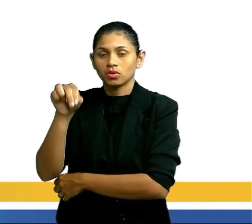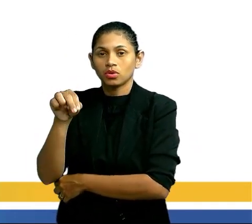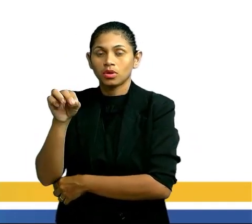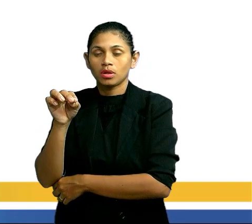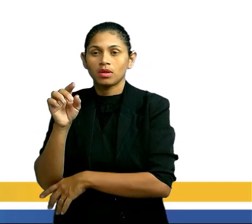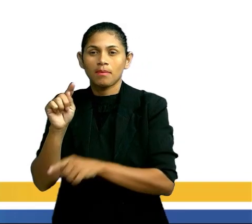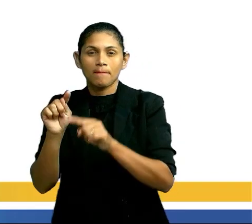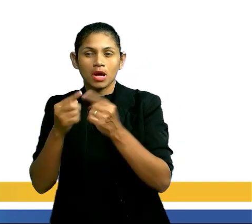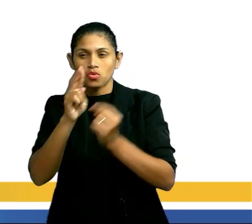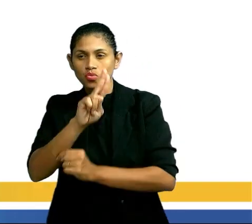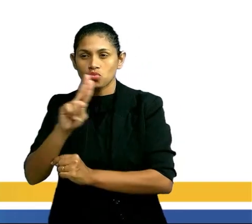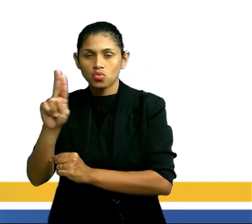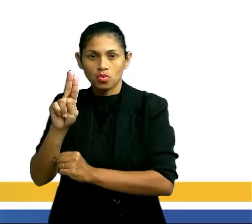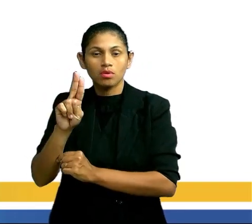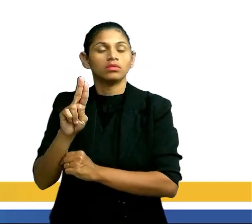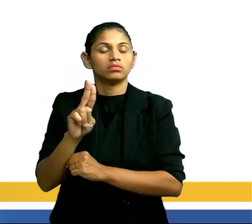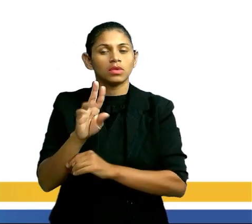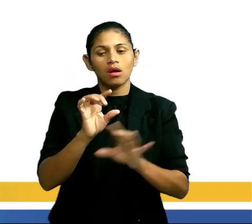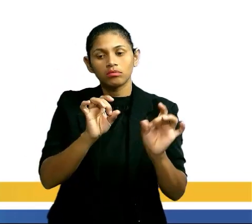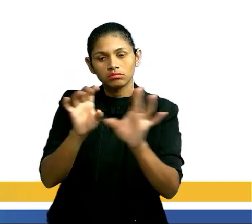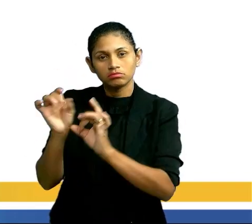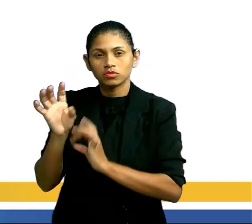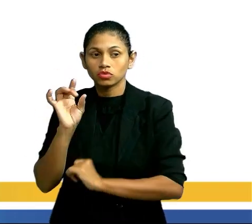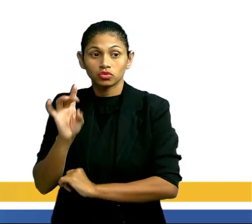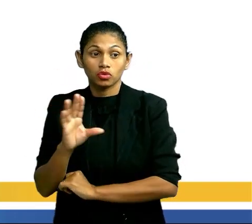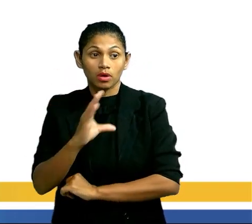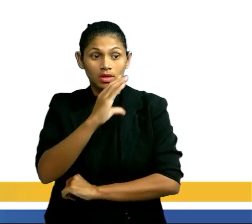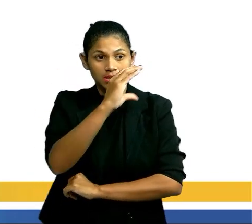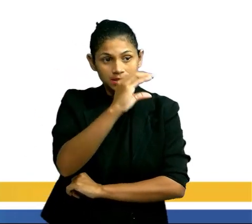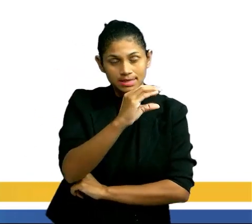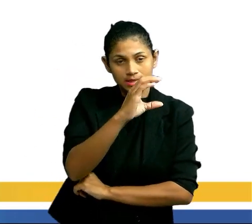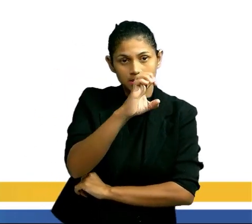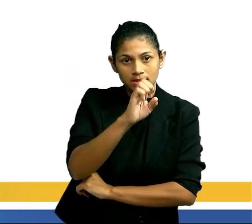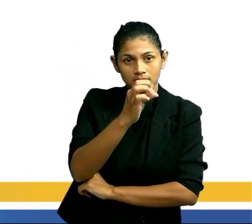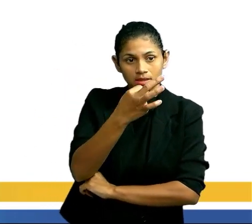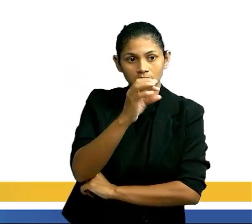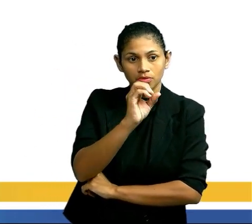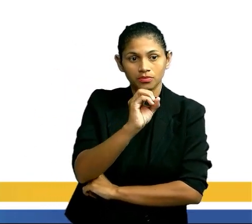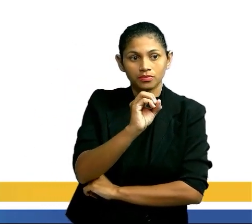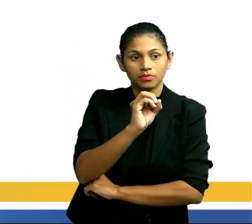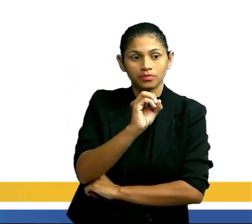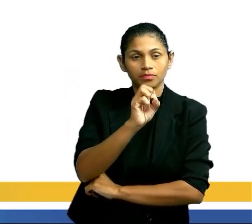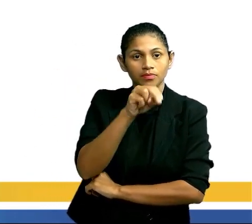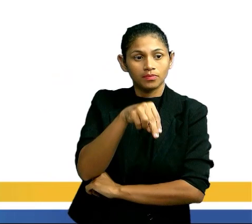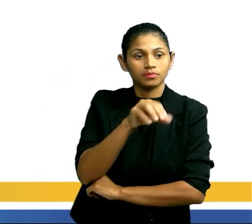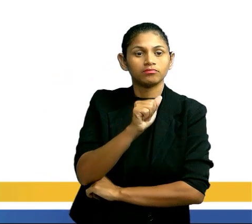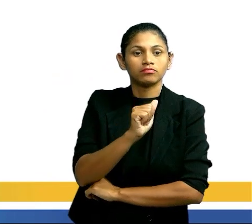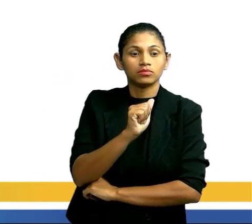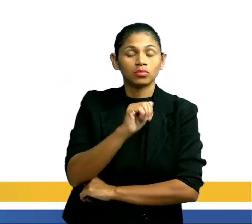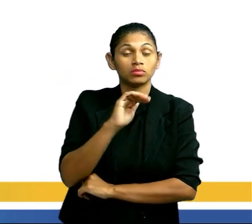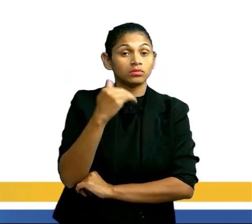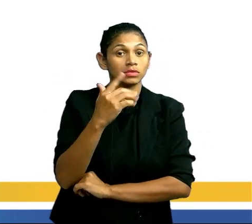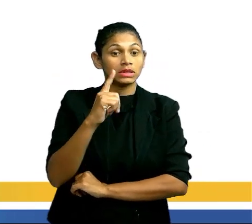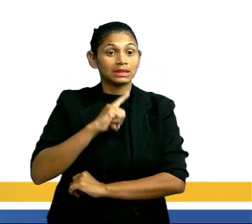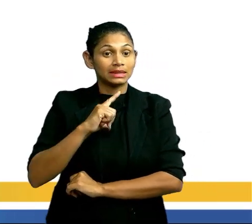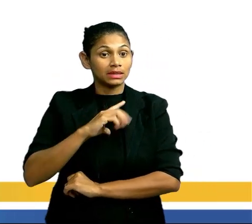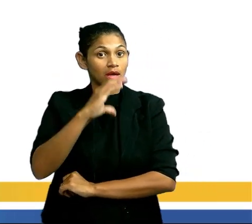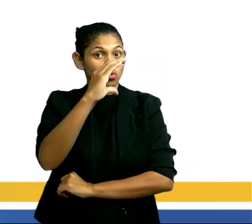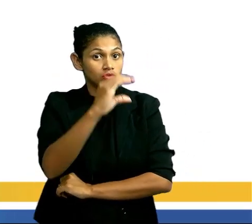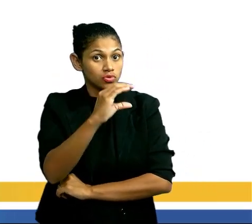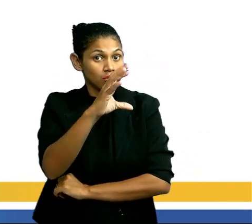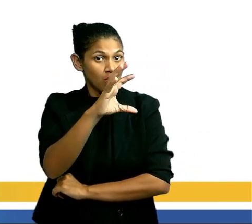função orgânica é cetona. Quando que eu tenho uma cetona? Quando eu tenho uma carbonila. Lembra que no álcool nós vamos ter